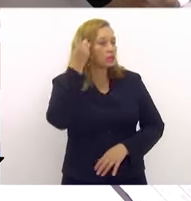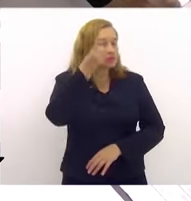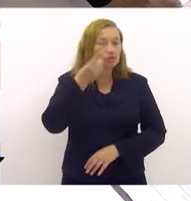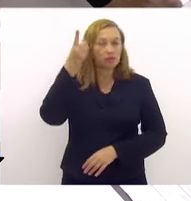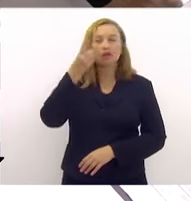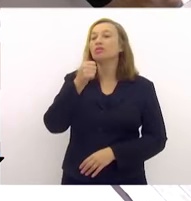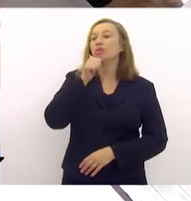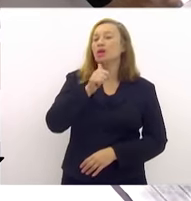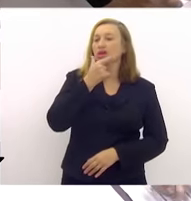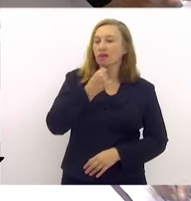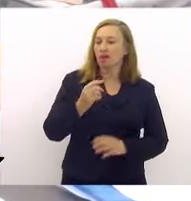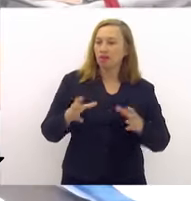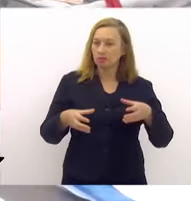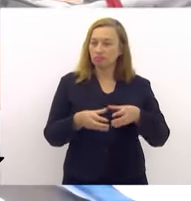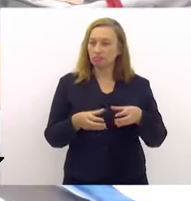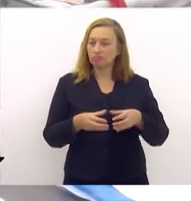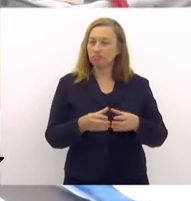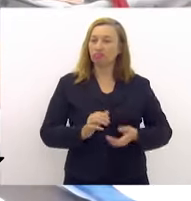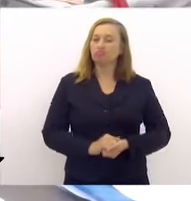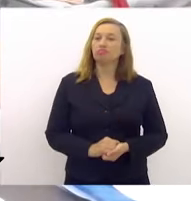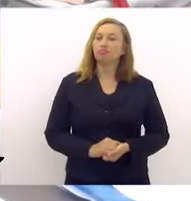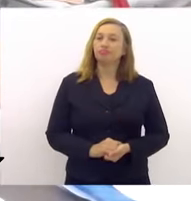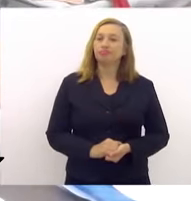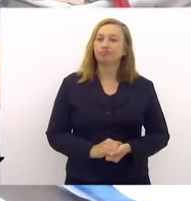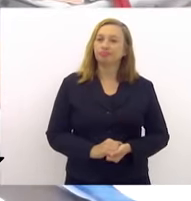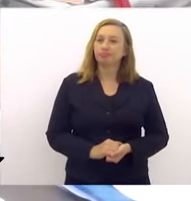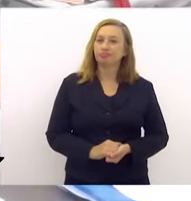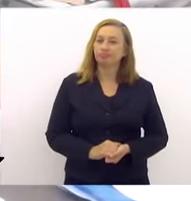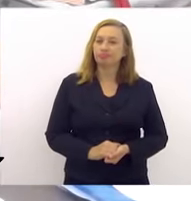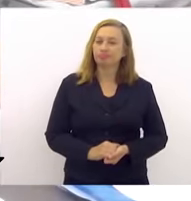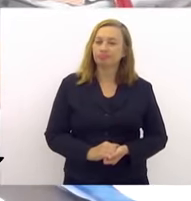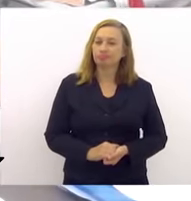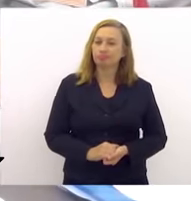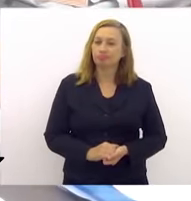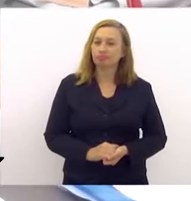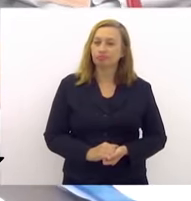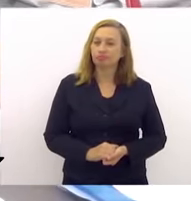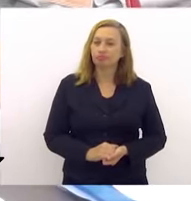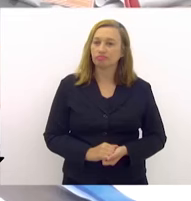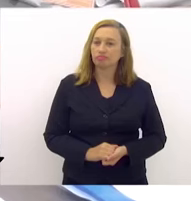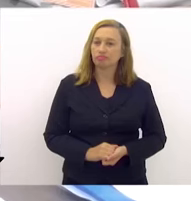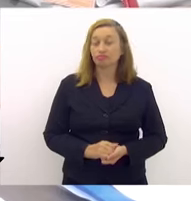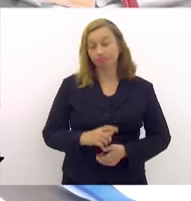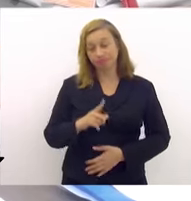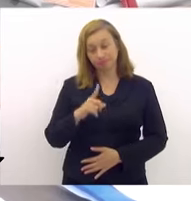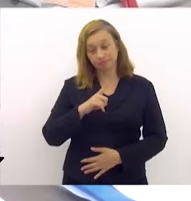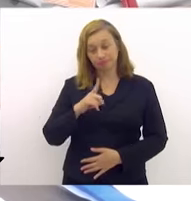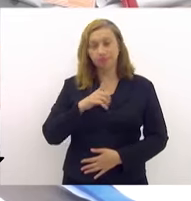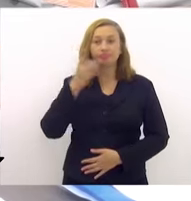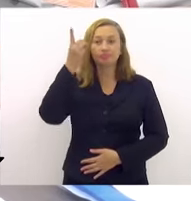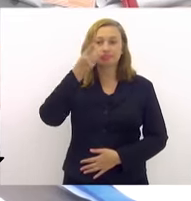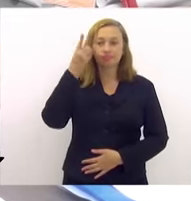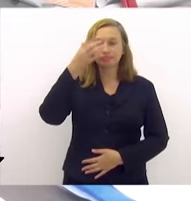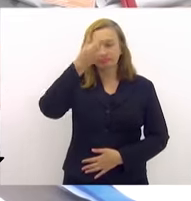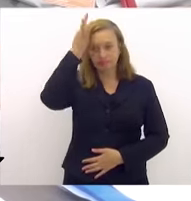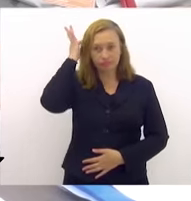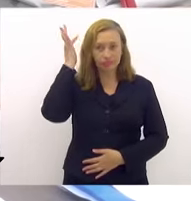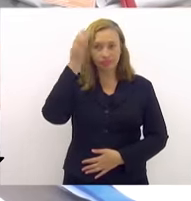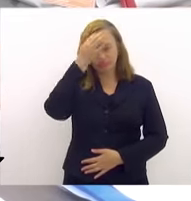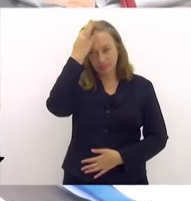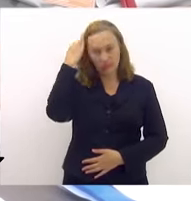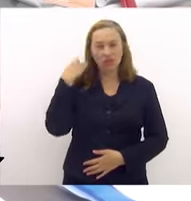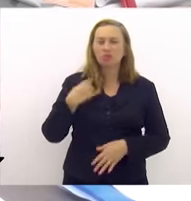deputadas da comissão, que é o seguinte, veja, eu tenho, deputado Fred Pacheco, uma